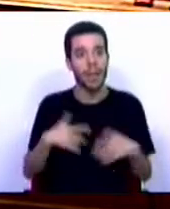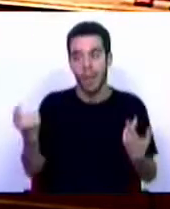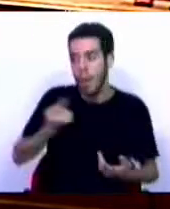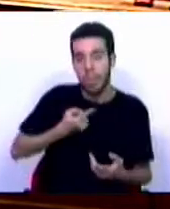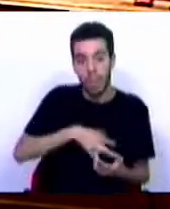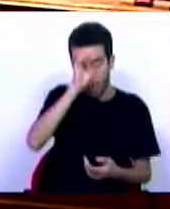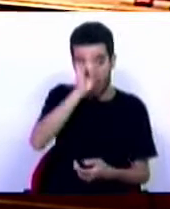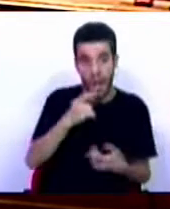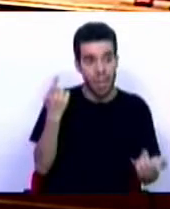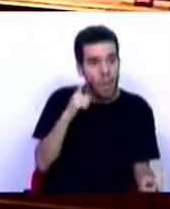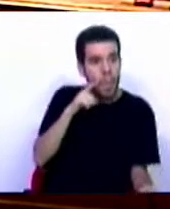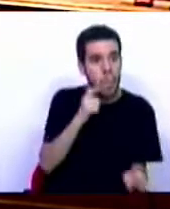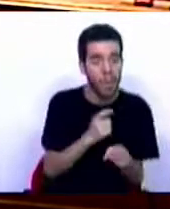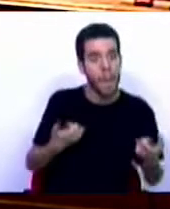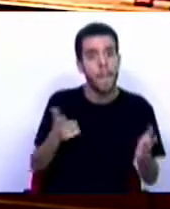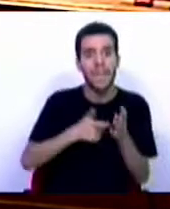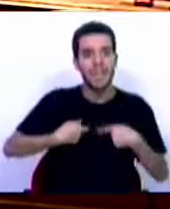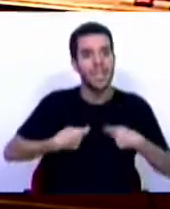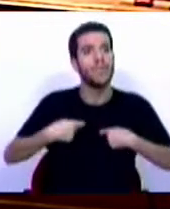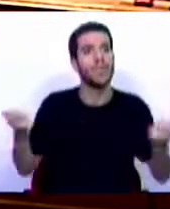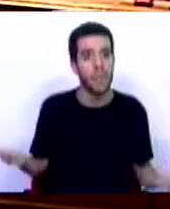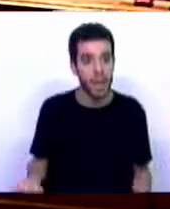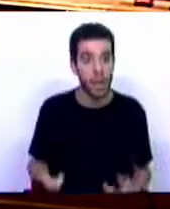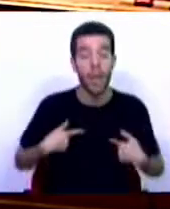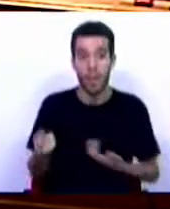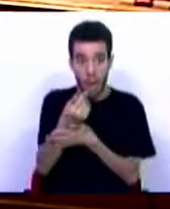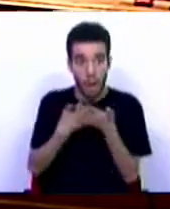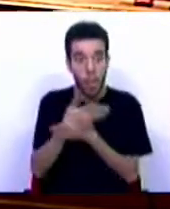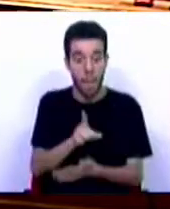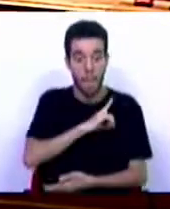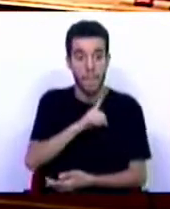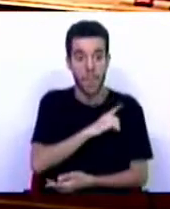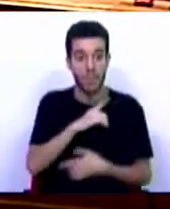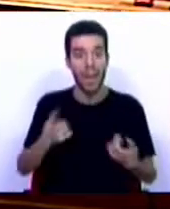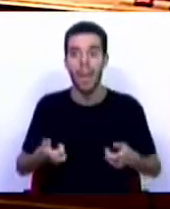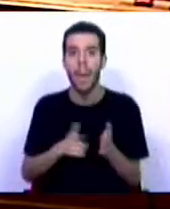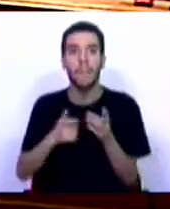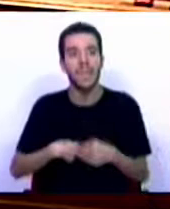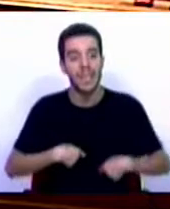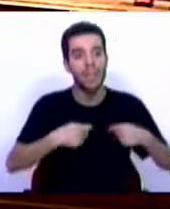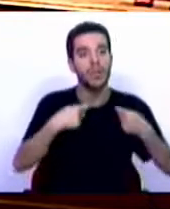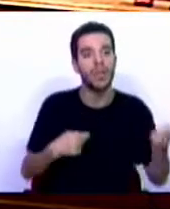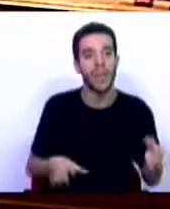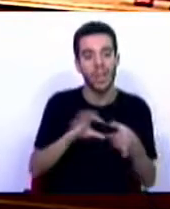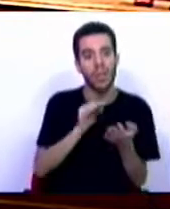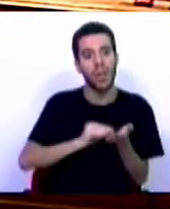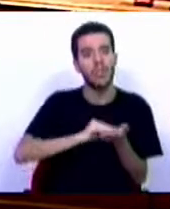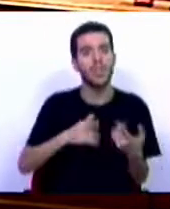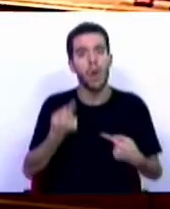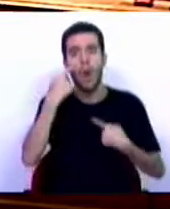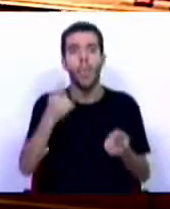do Estado exige investimento. A economia privada exige investimento na administração pública para